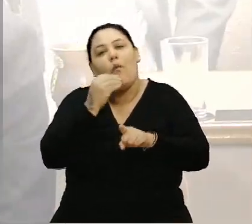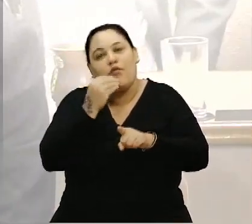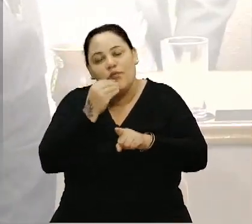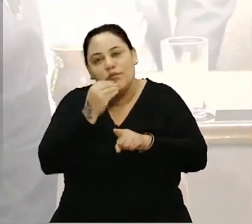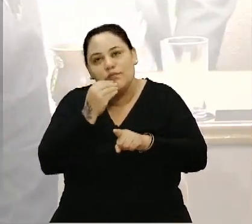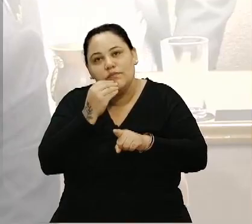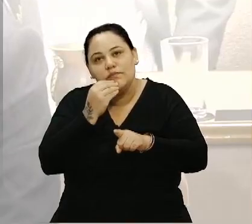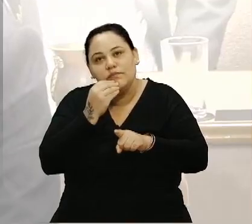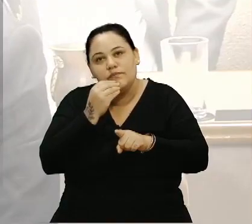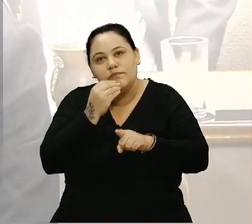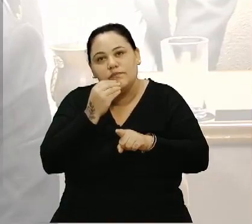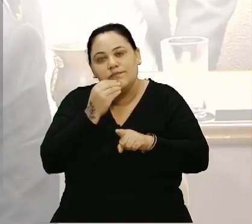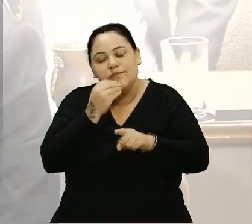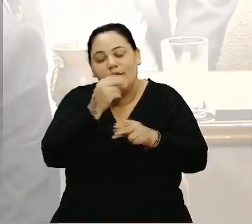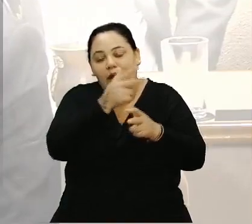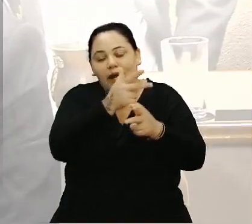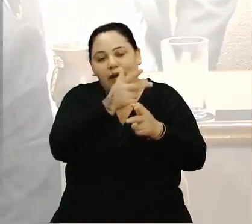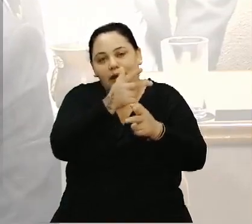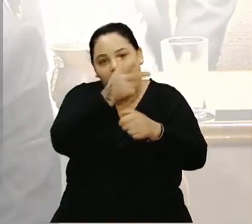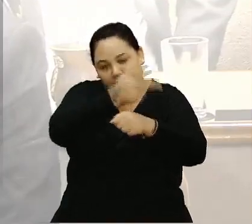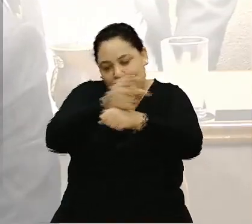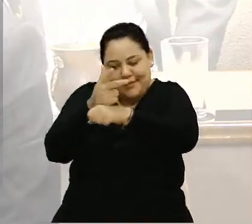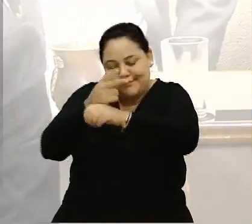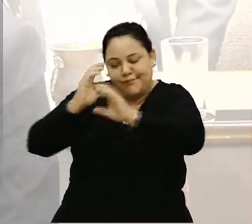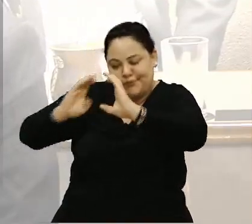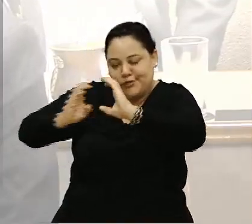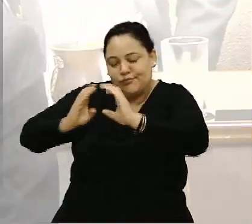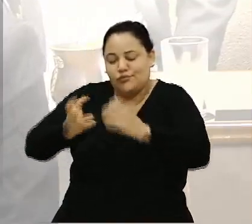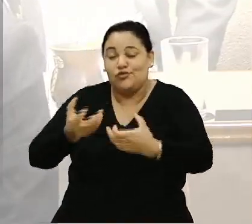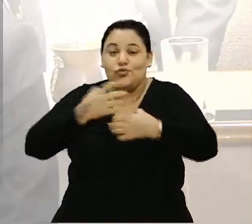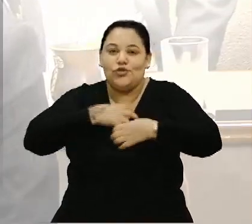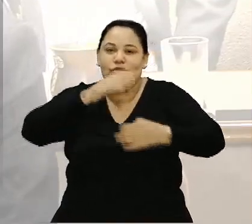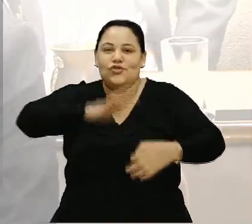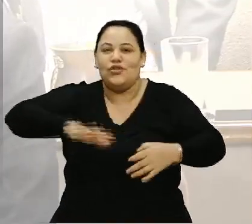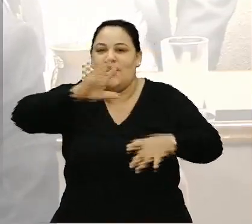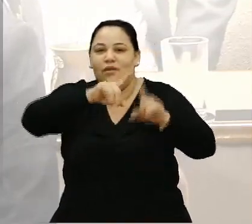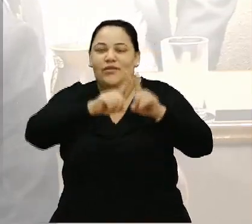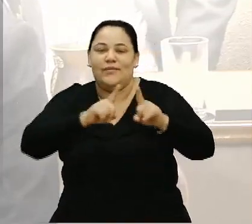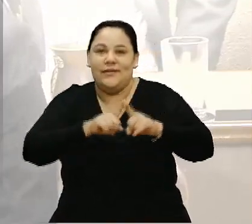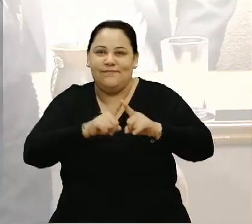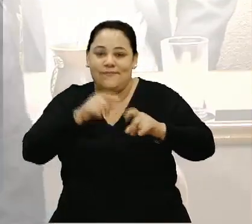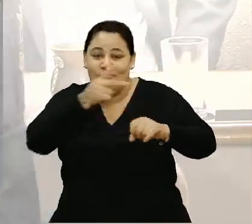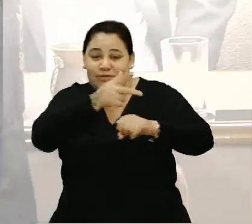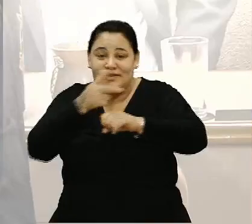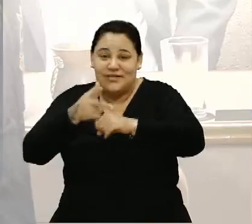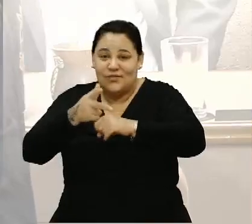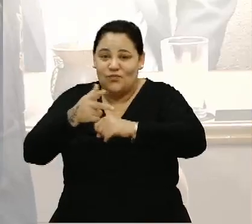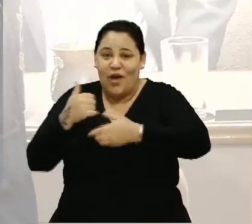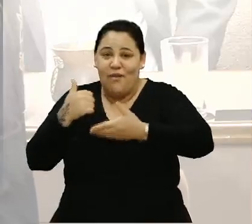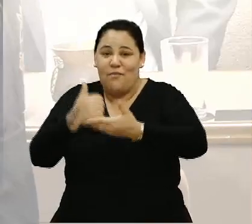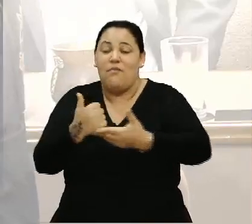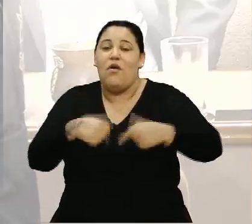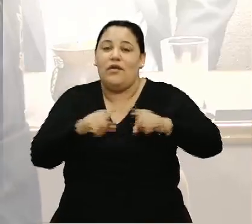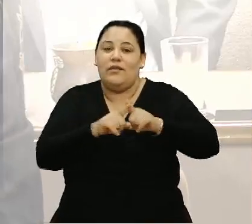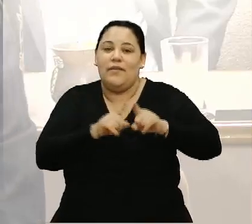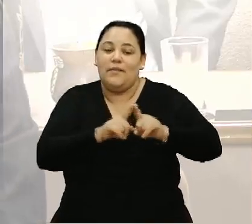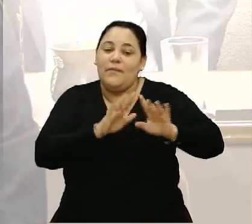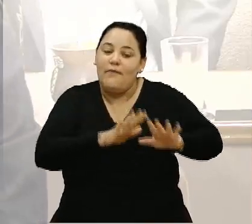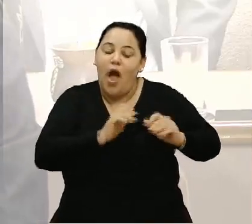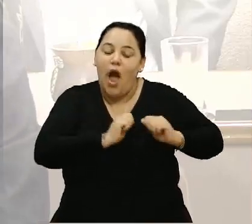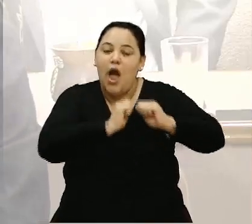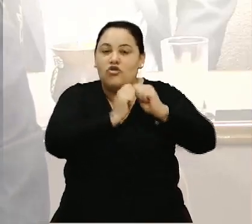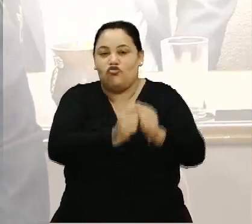parcialmente, a imprensa, porque, de um modo geral, a imprensa tem colaborado para ficar ao